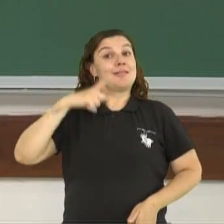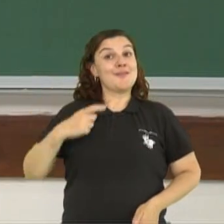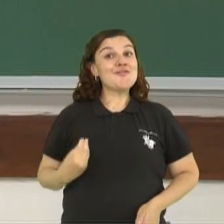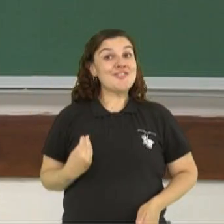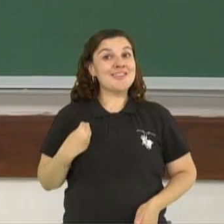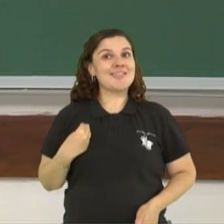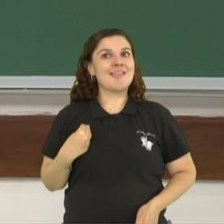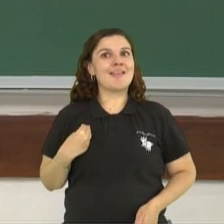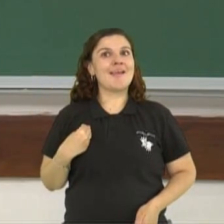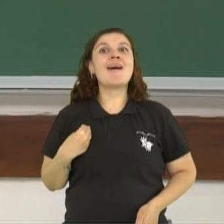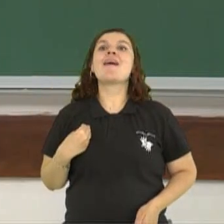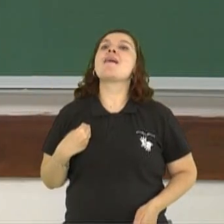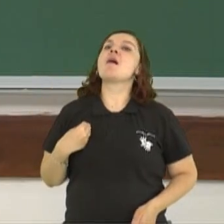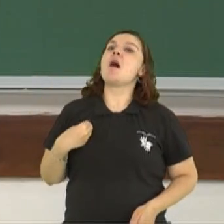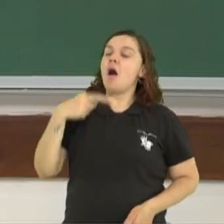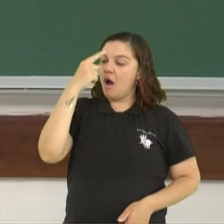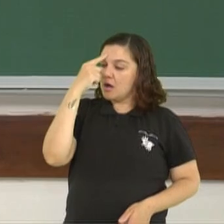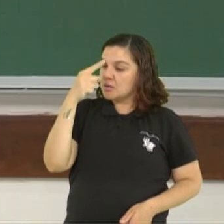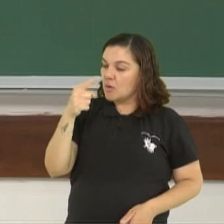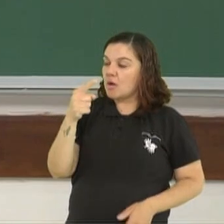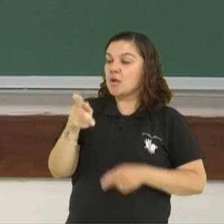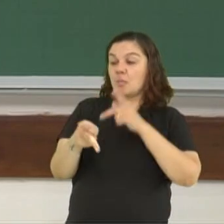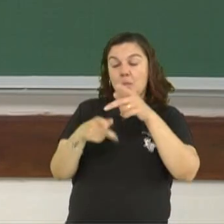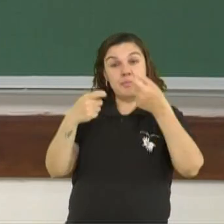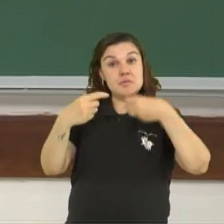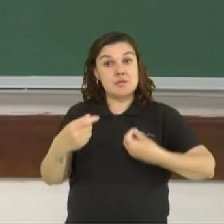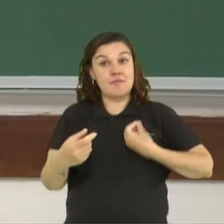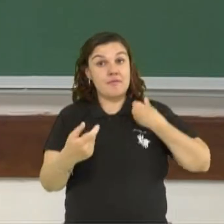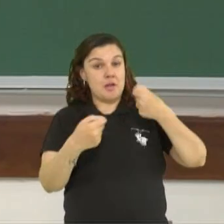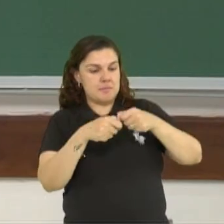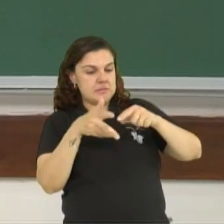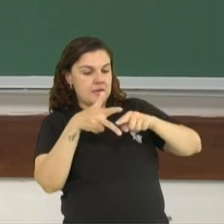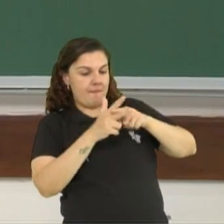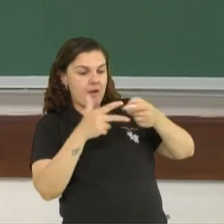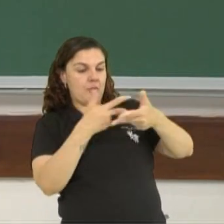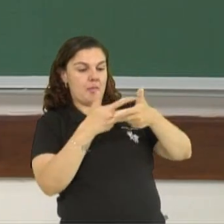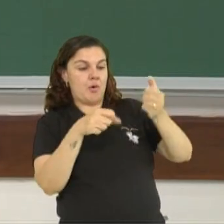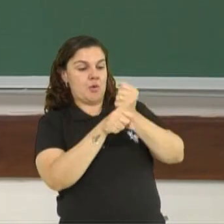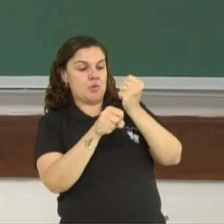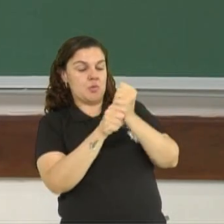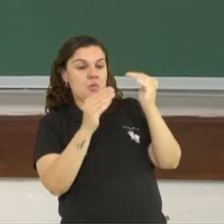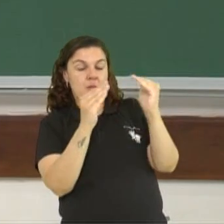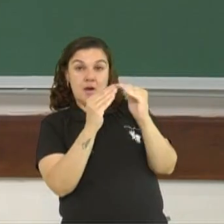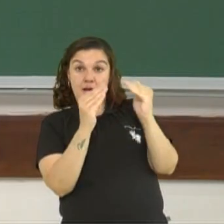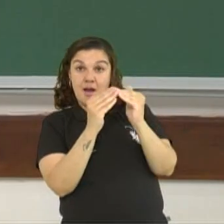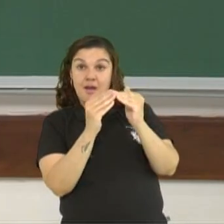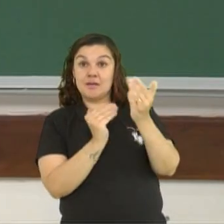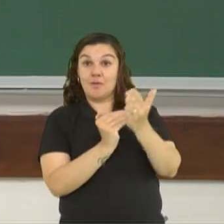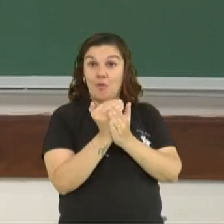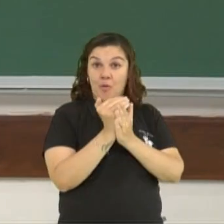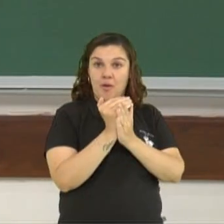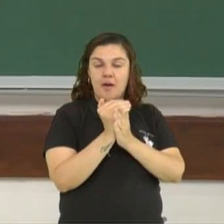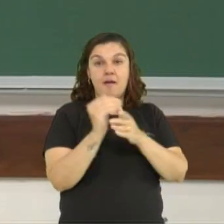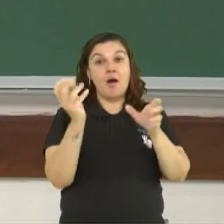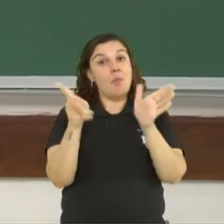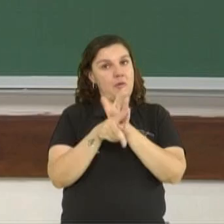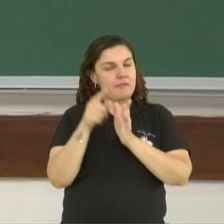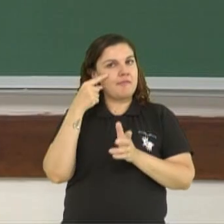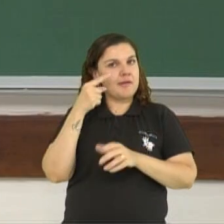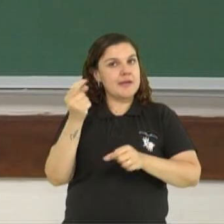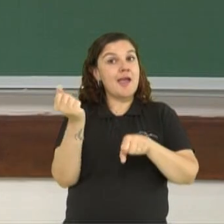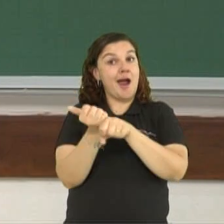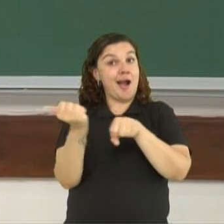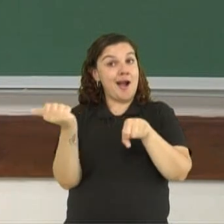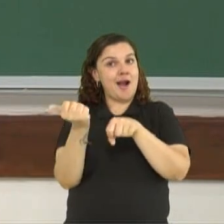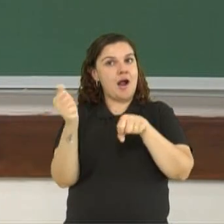naquele momento, ele começa a ver que ele tem que sobreviver, tem que fazer ferramenta, tem que construir uma casa. Tanto é que a arquitetura é uma das ciências é uma das artes